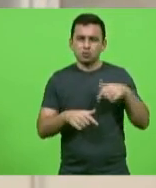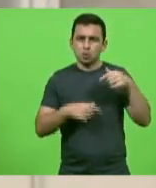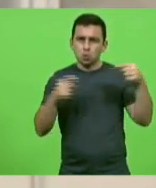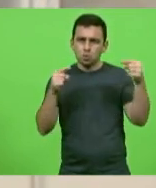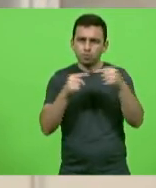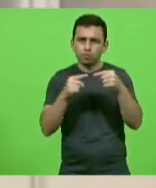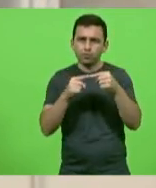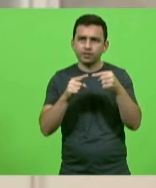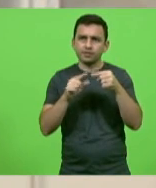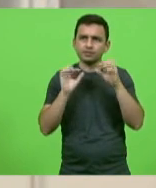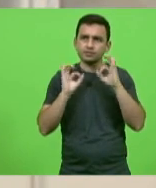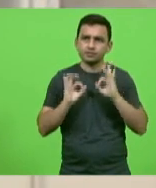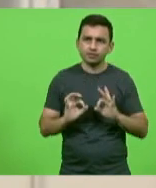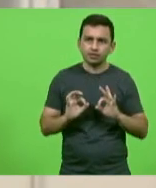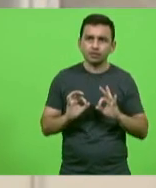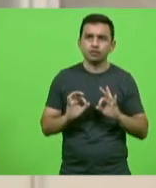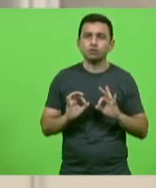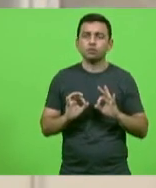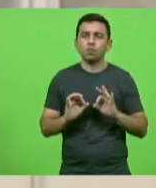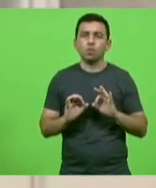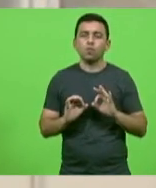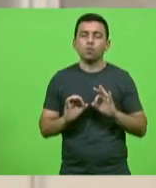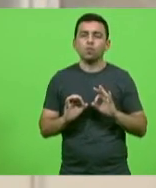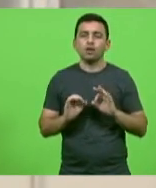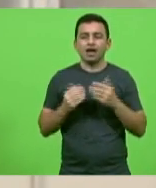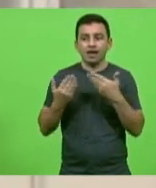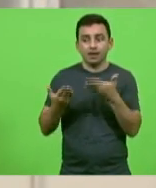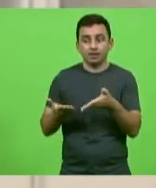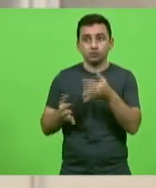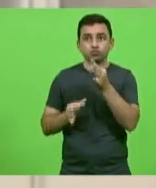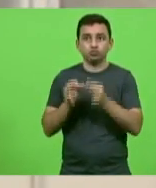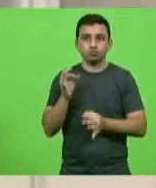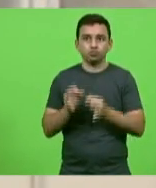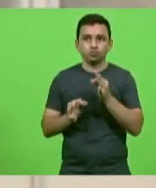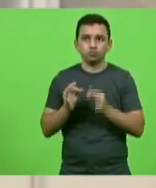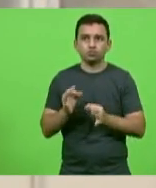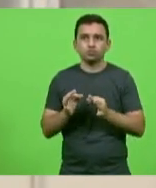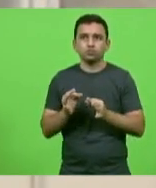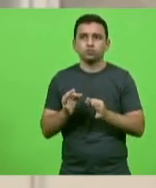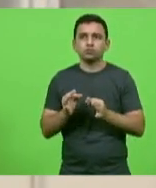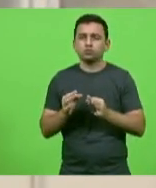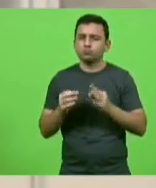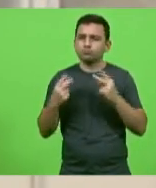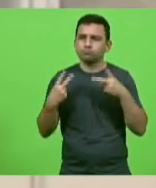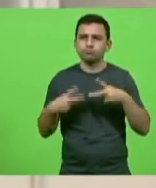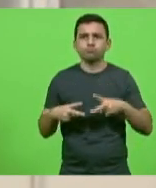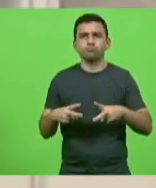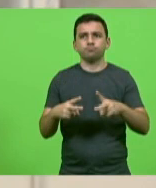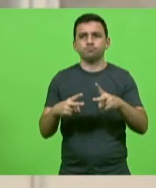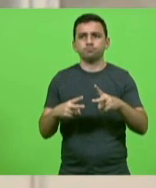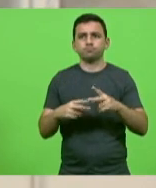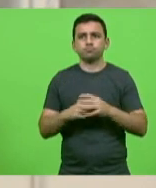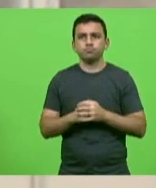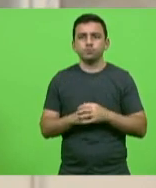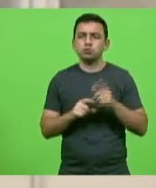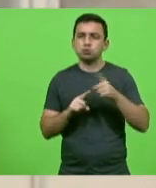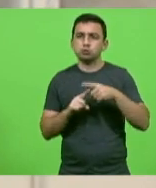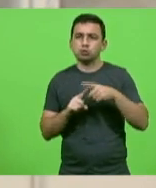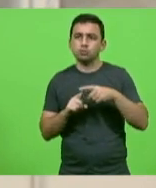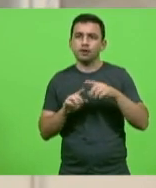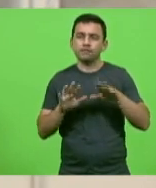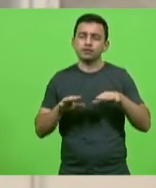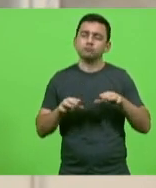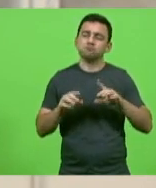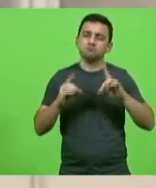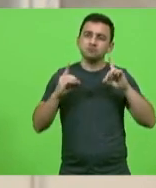não incompatível com um dos conceitos jurídicos indeterminados constantes do tipo e vai ser